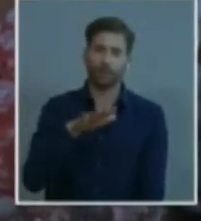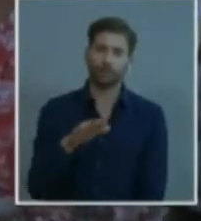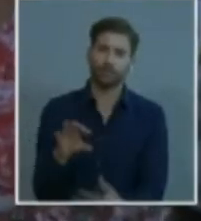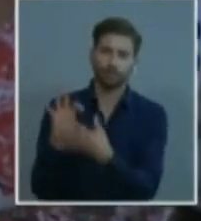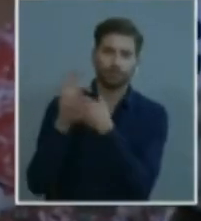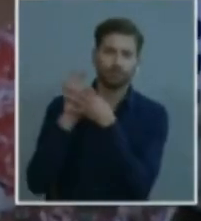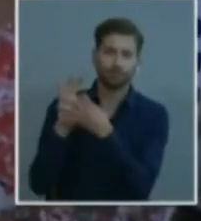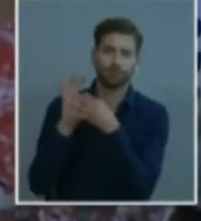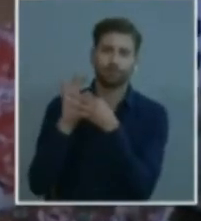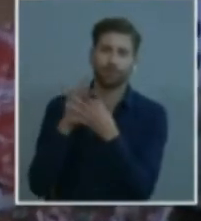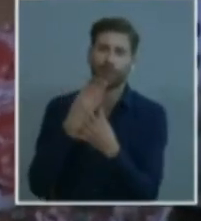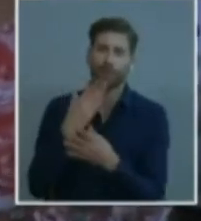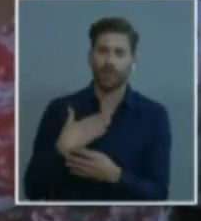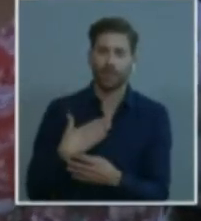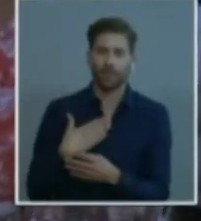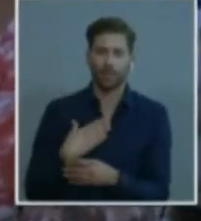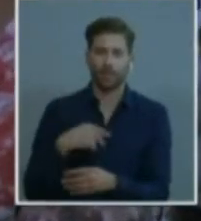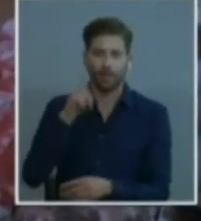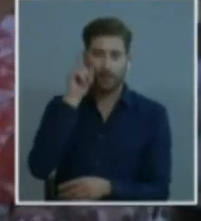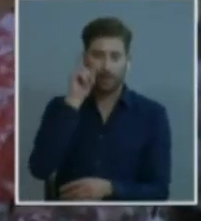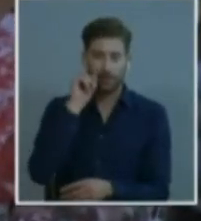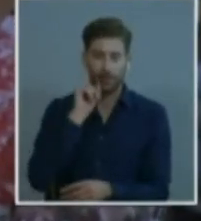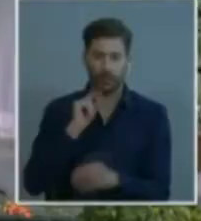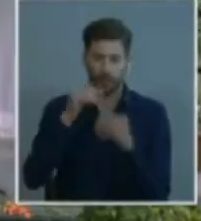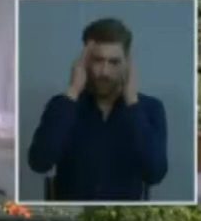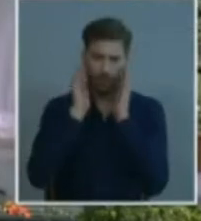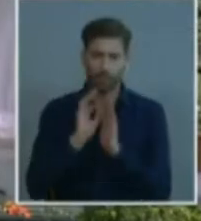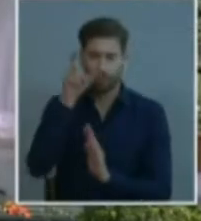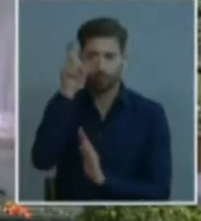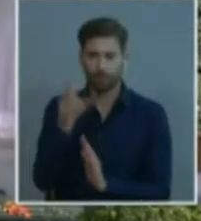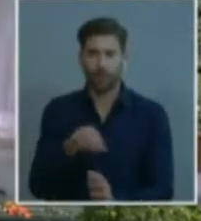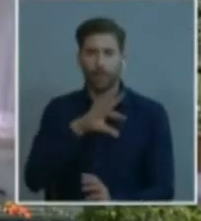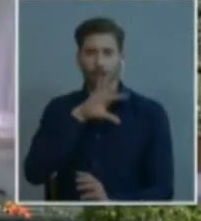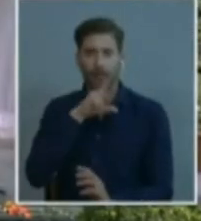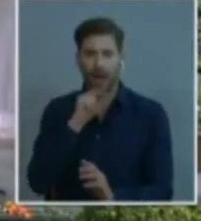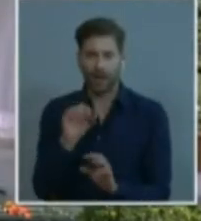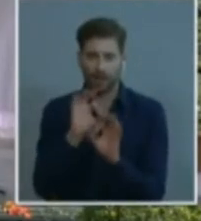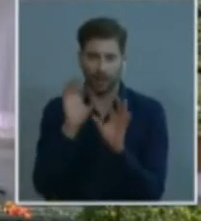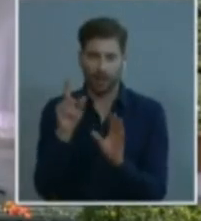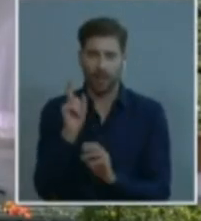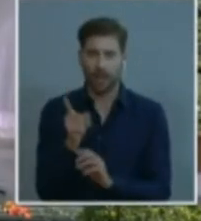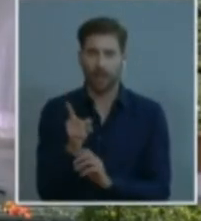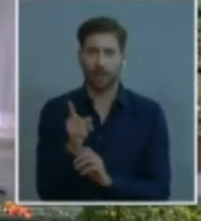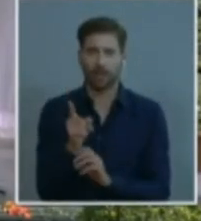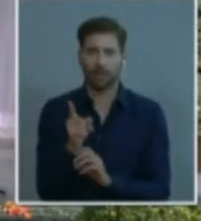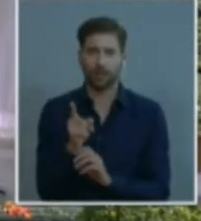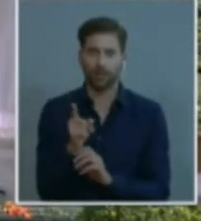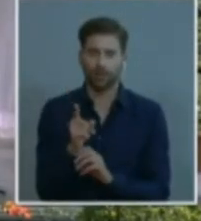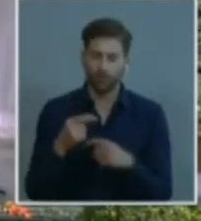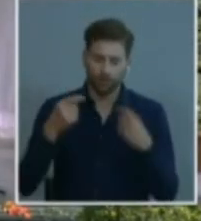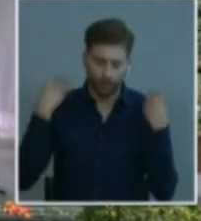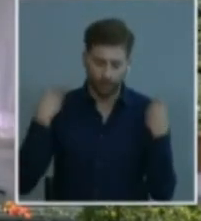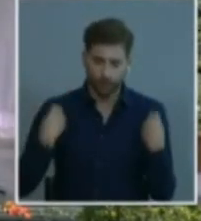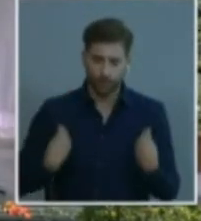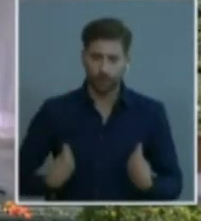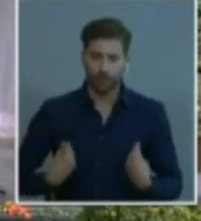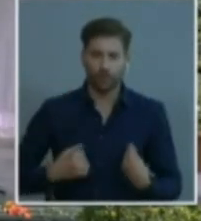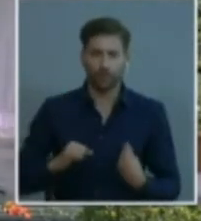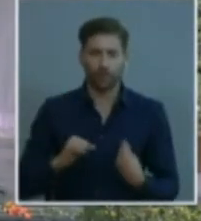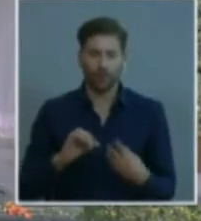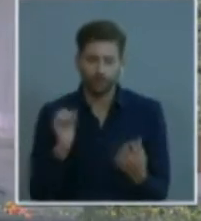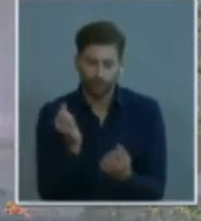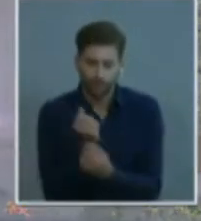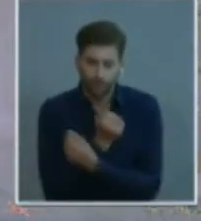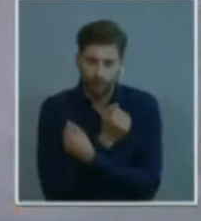como mãe, nos envolve com o seu manto de ternura. Também Maria